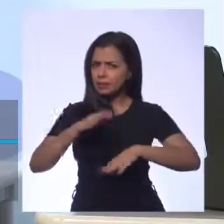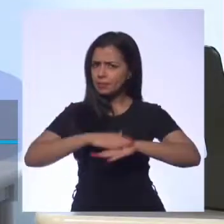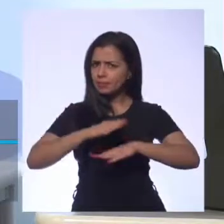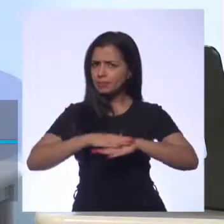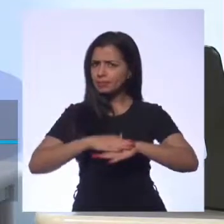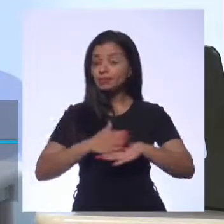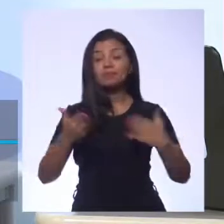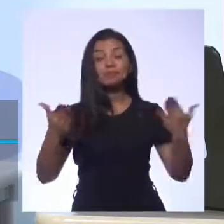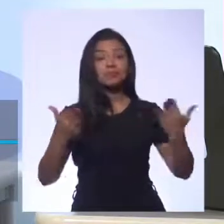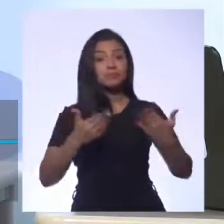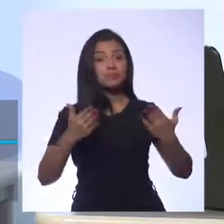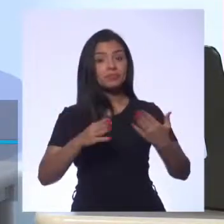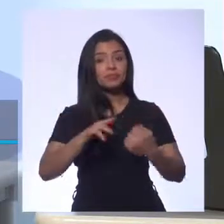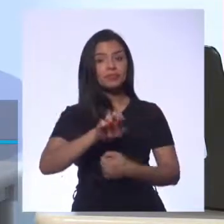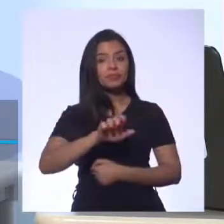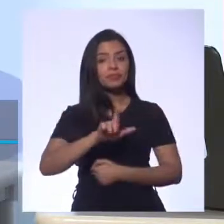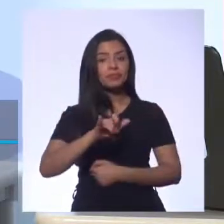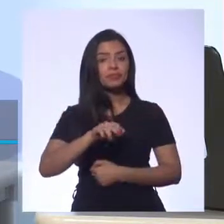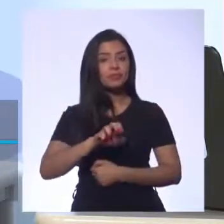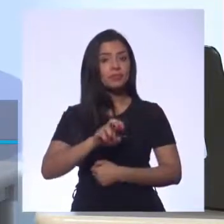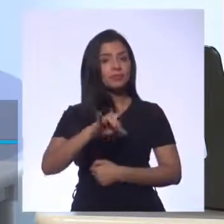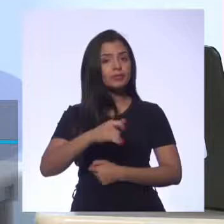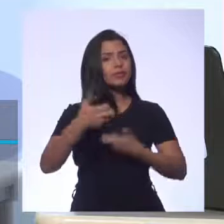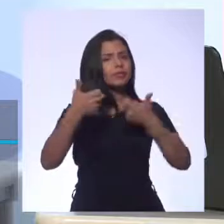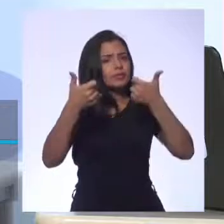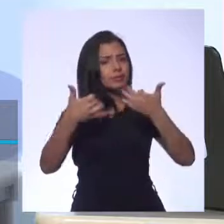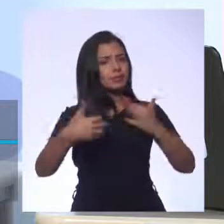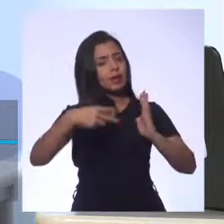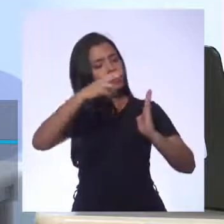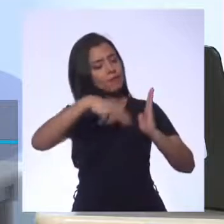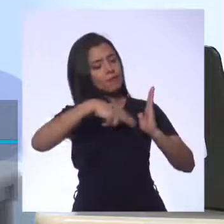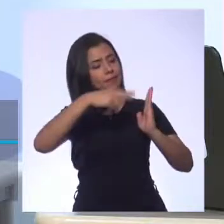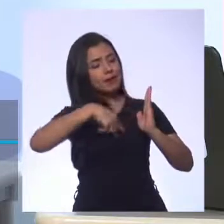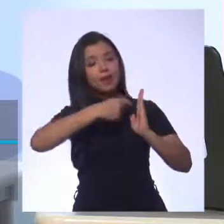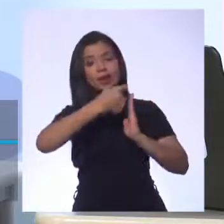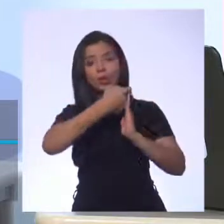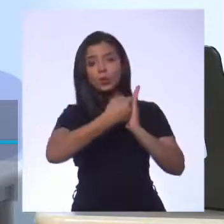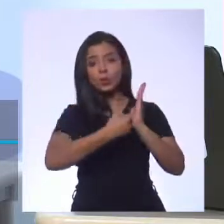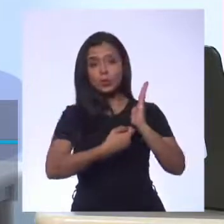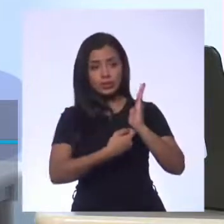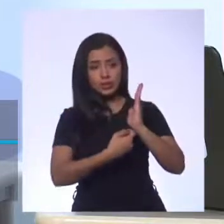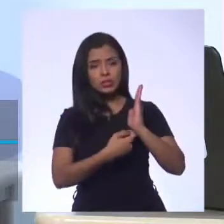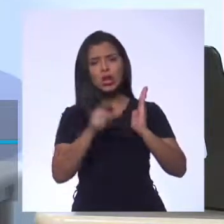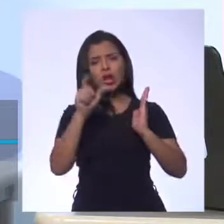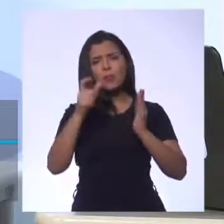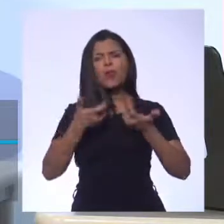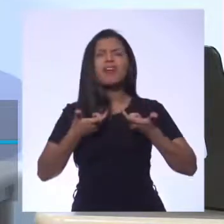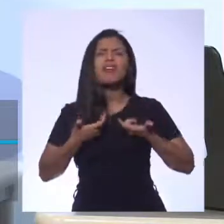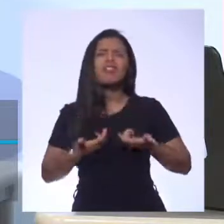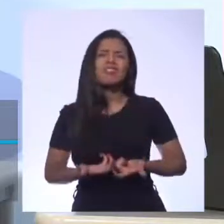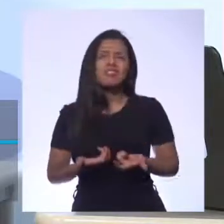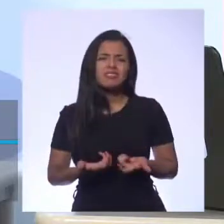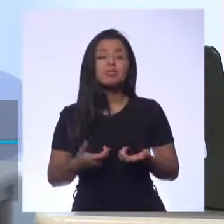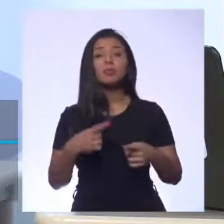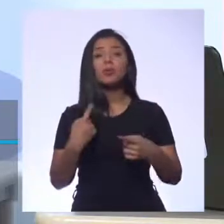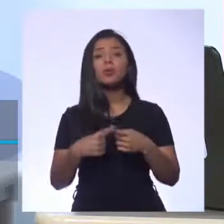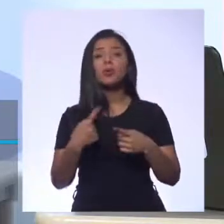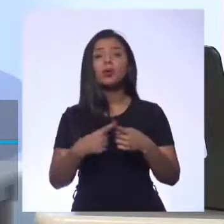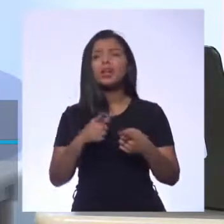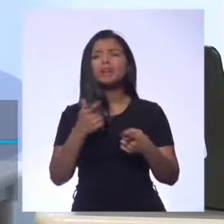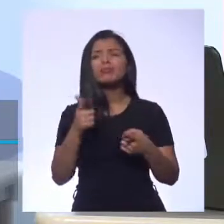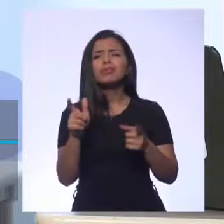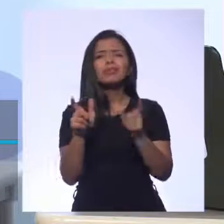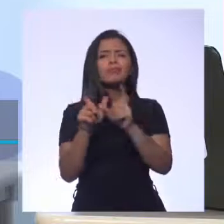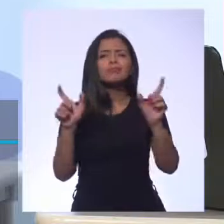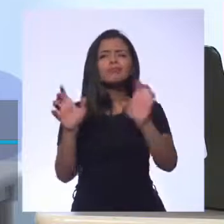vai ler a primeira parte, é um texto, sim, um pouco cansativo, porque nós temos palavras e não temos aí nenhum elemento coesivo